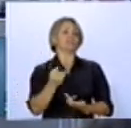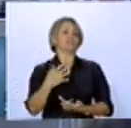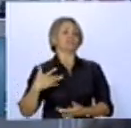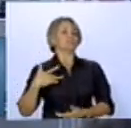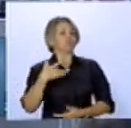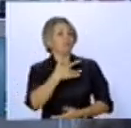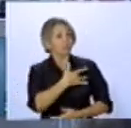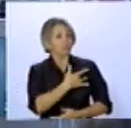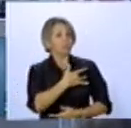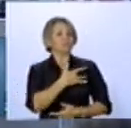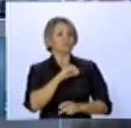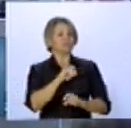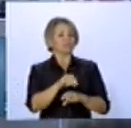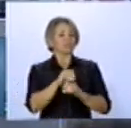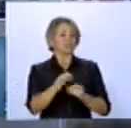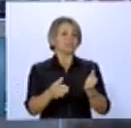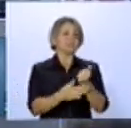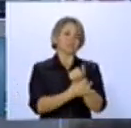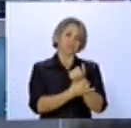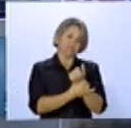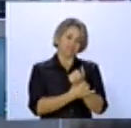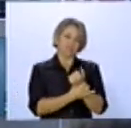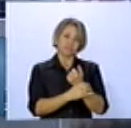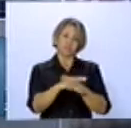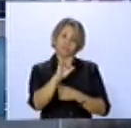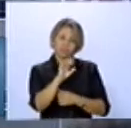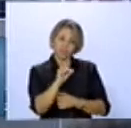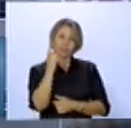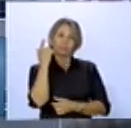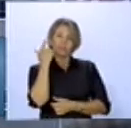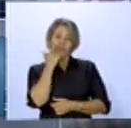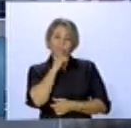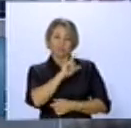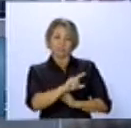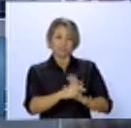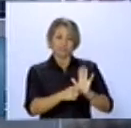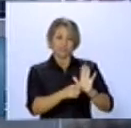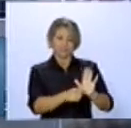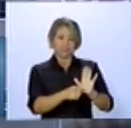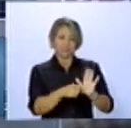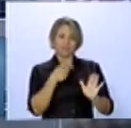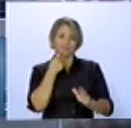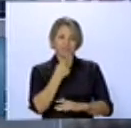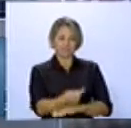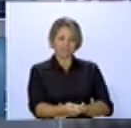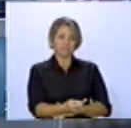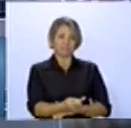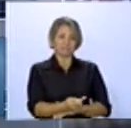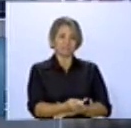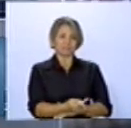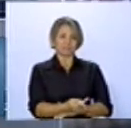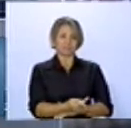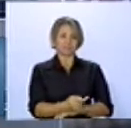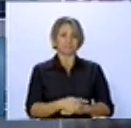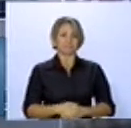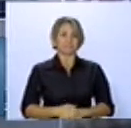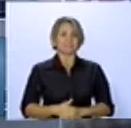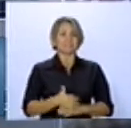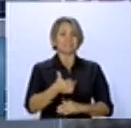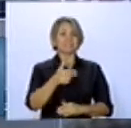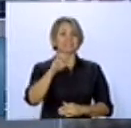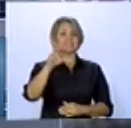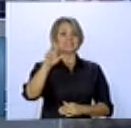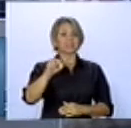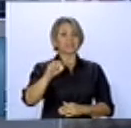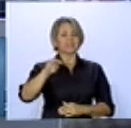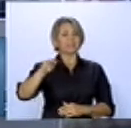saúde educação e segurança apenas para corroborar o que afirmamos este 150 milhões